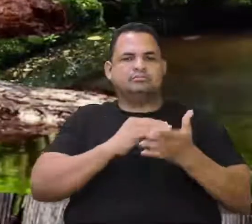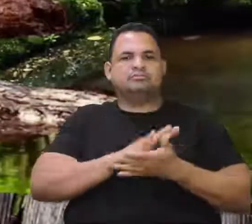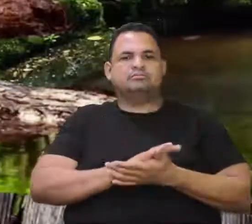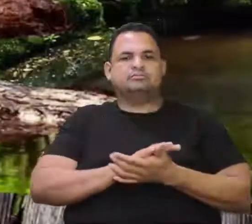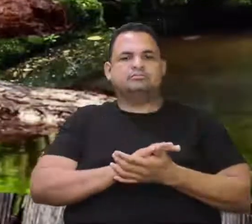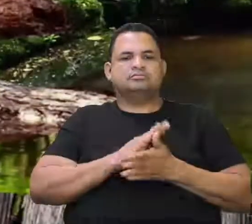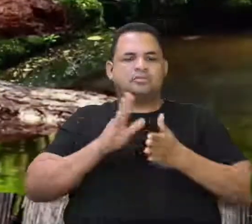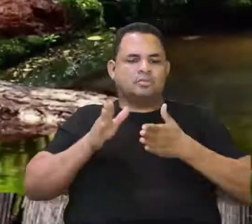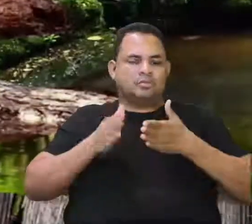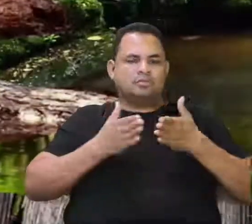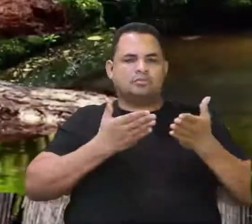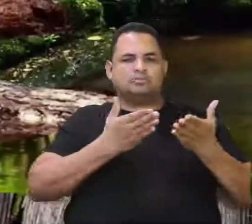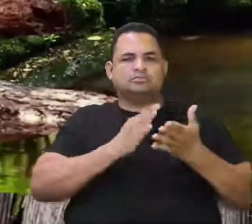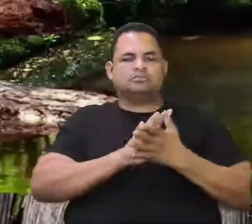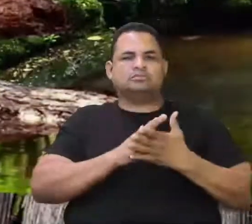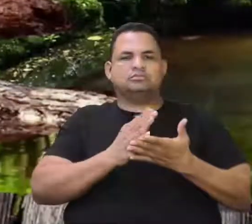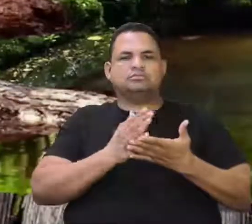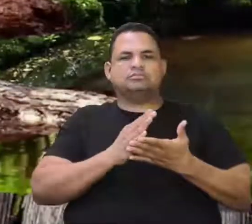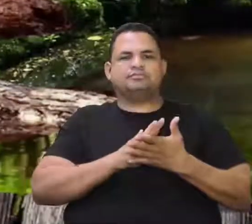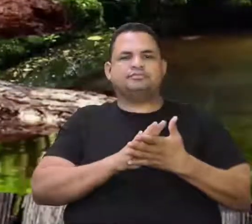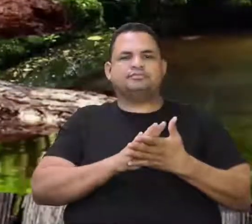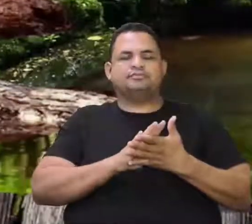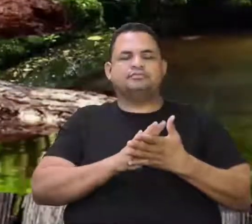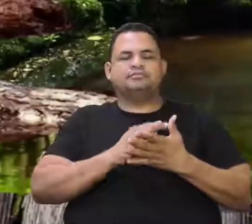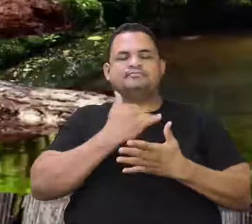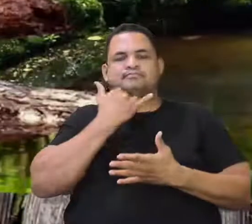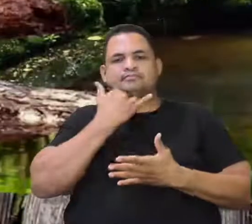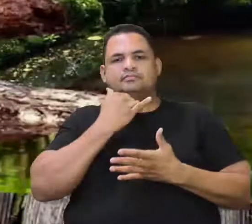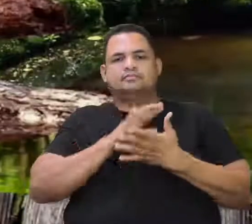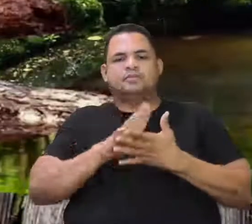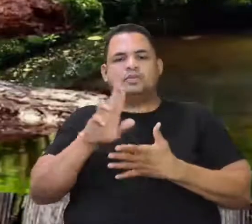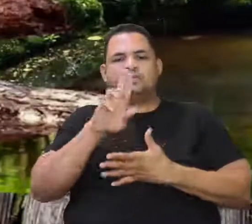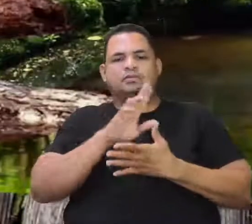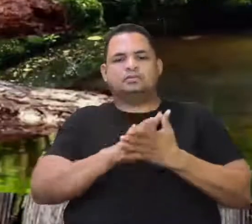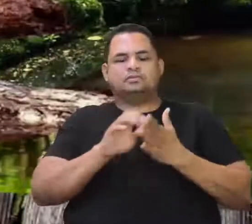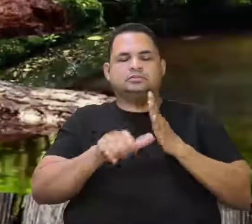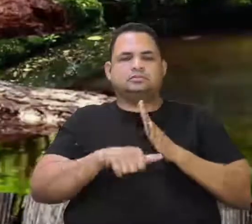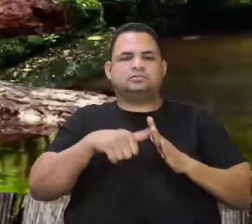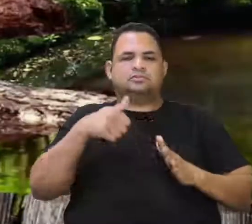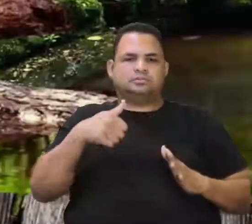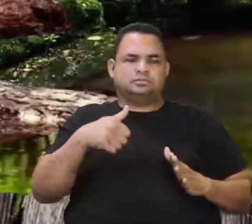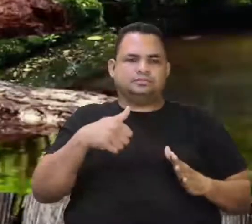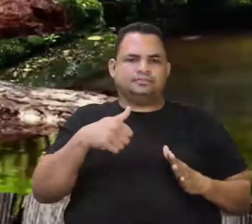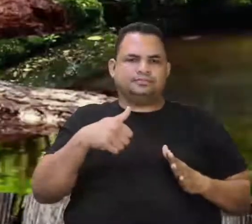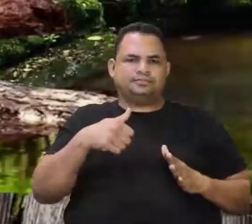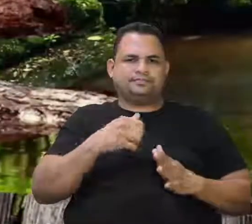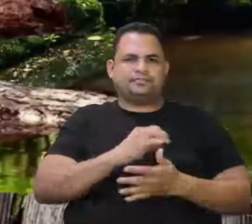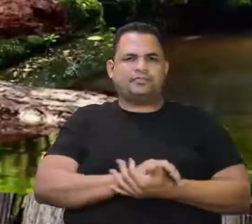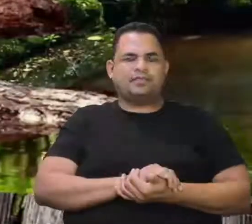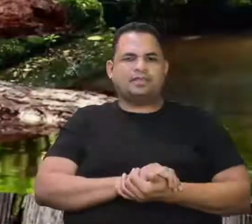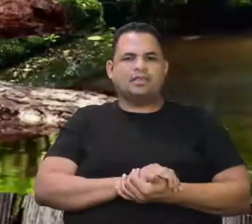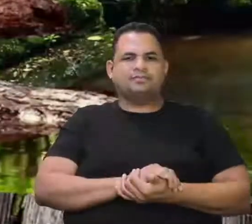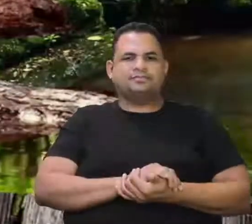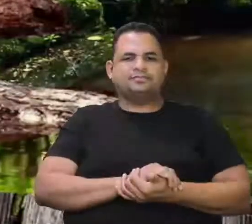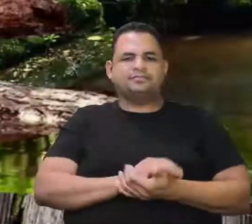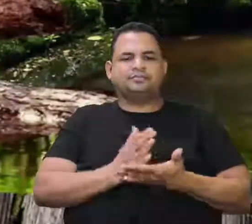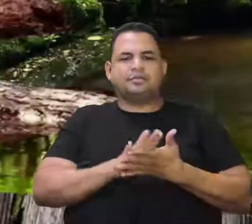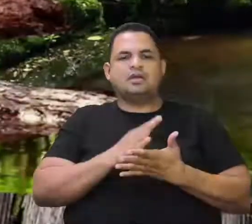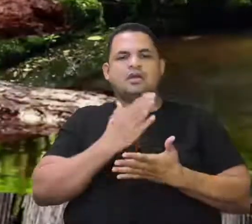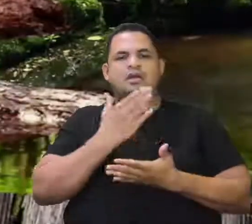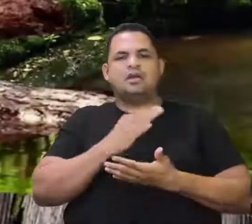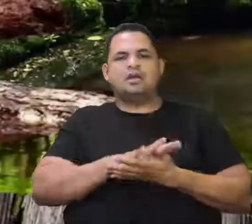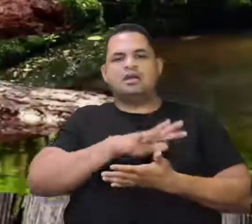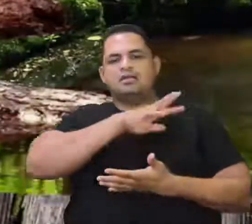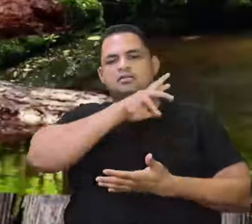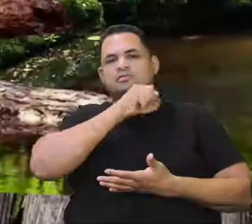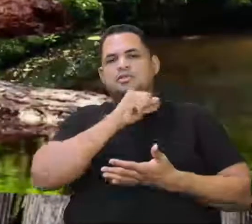dos produtores que vão estar, os consumidores primários, tá? São os herbívoros, não tem